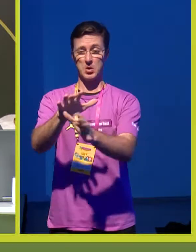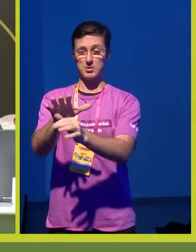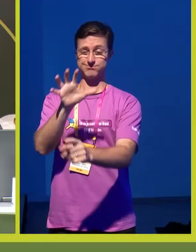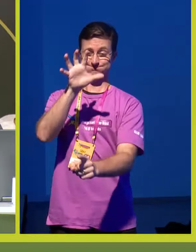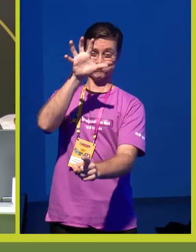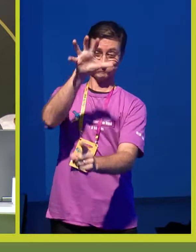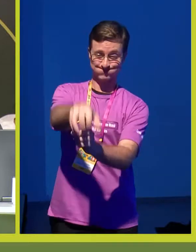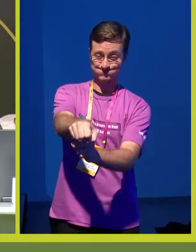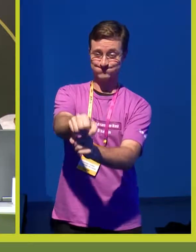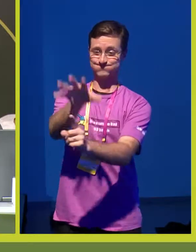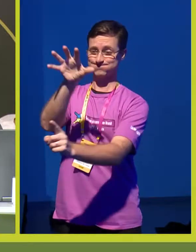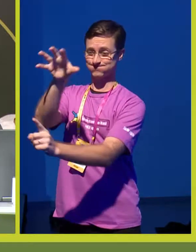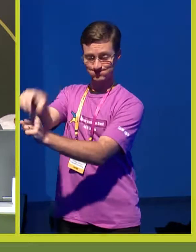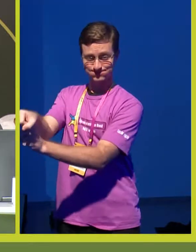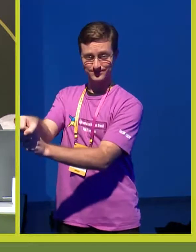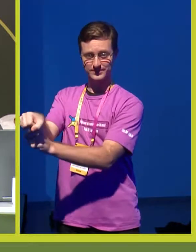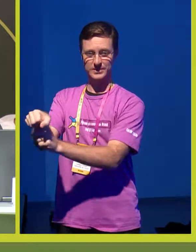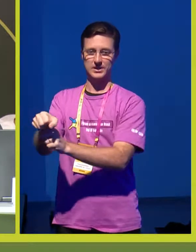regulada,